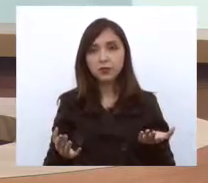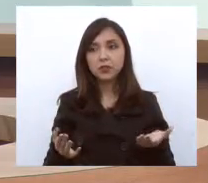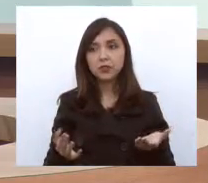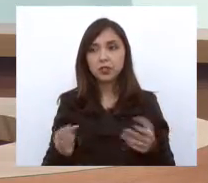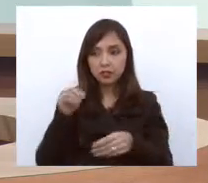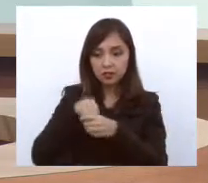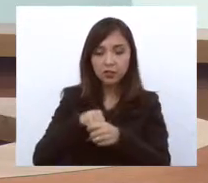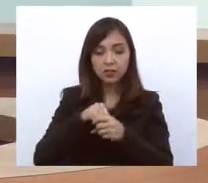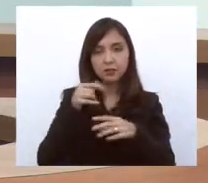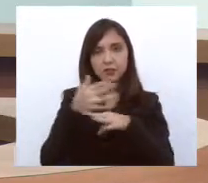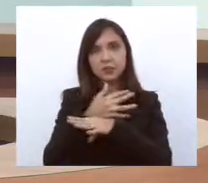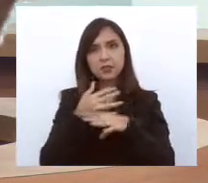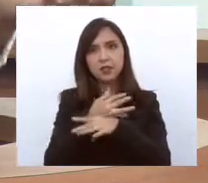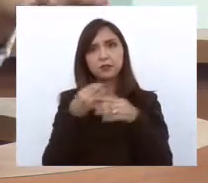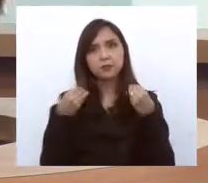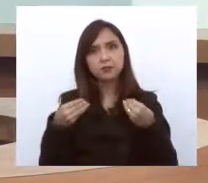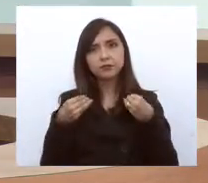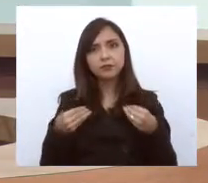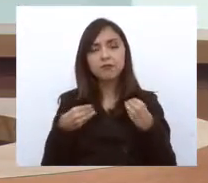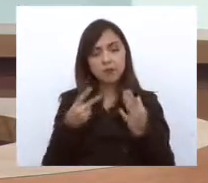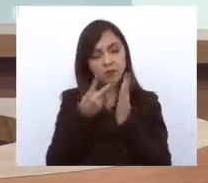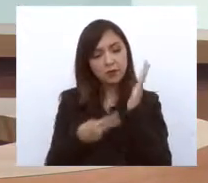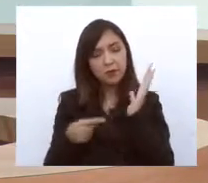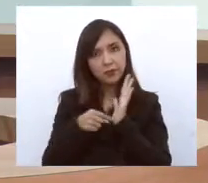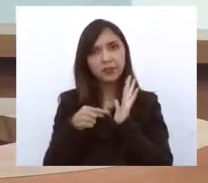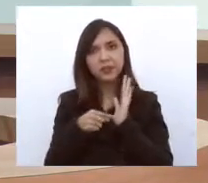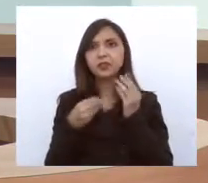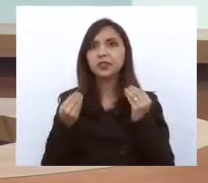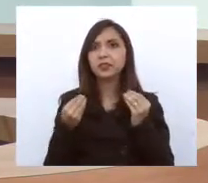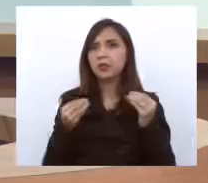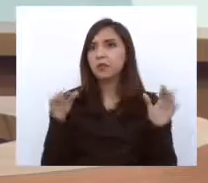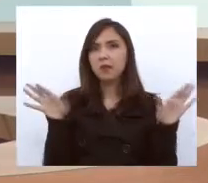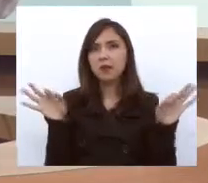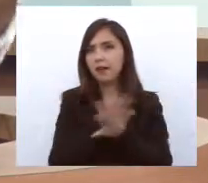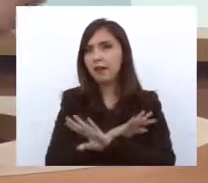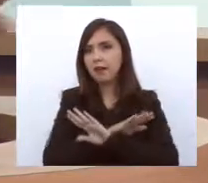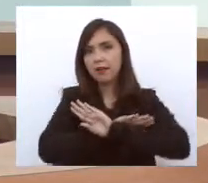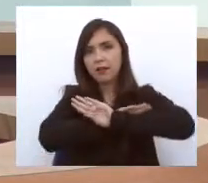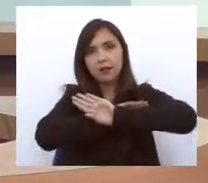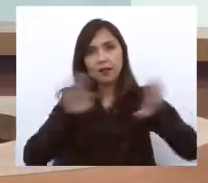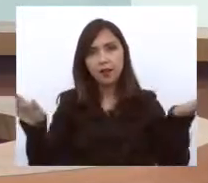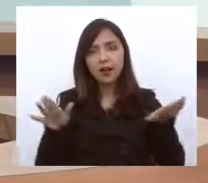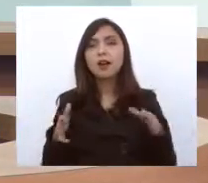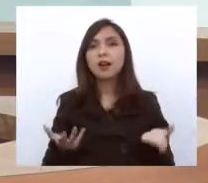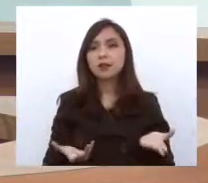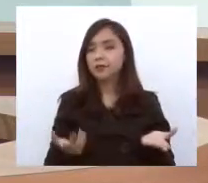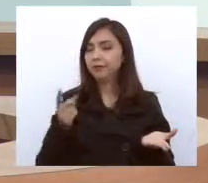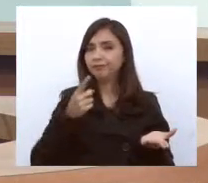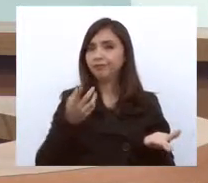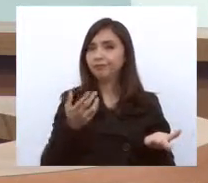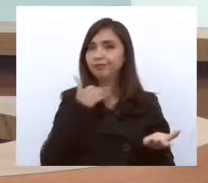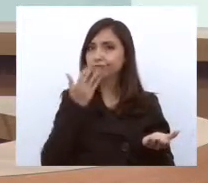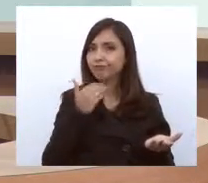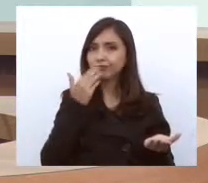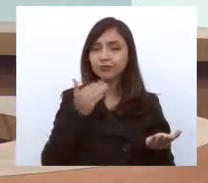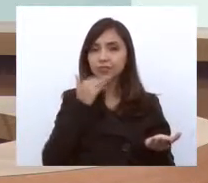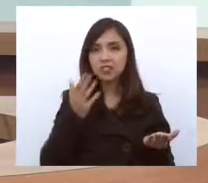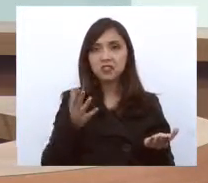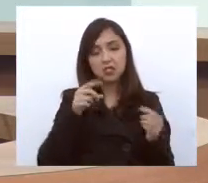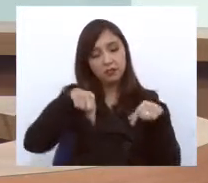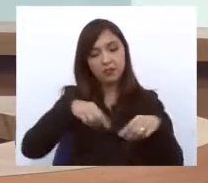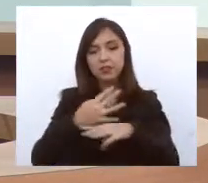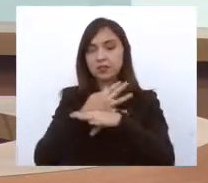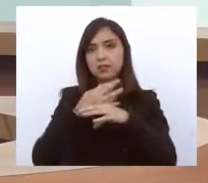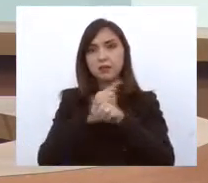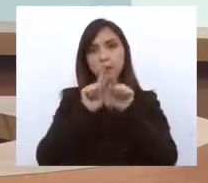na nossa cidade. É um absurdo, um tipo de projeto, eu espero que enterre isso para sempre, que isso não serve para a cidade